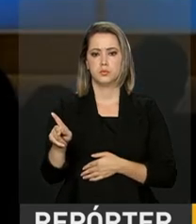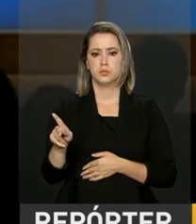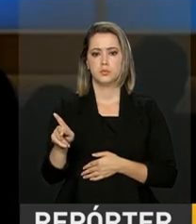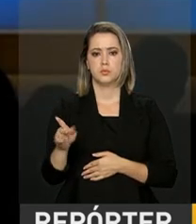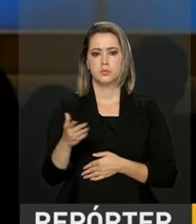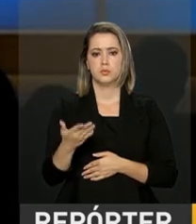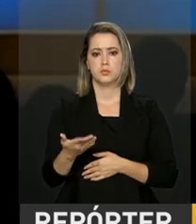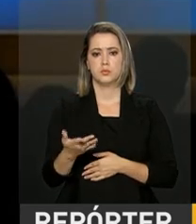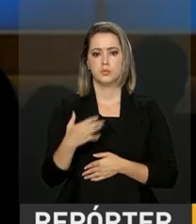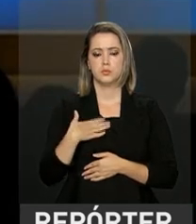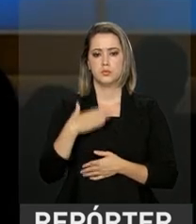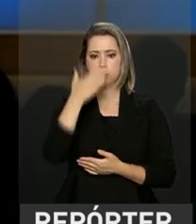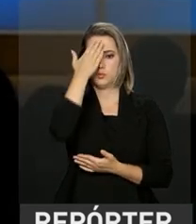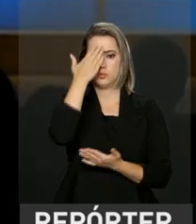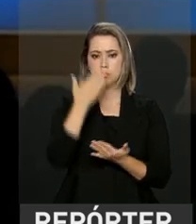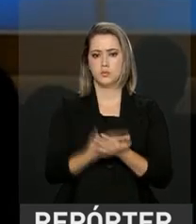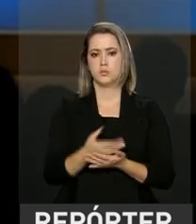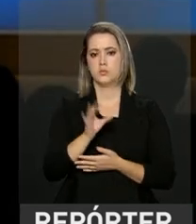certeza que